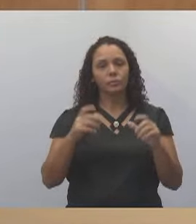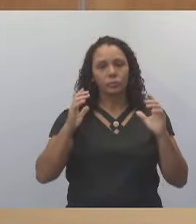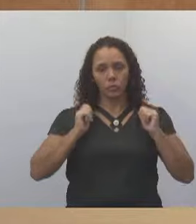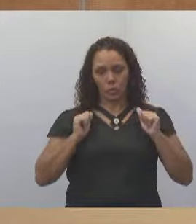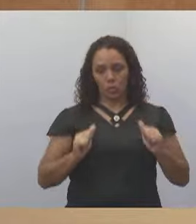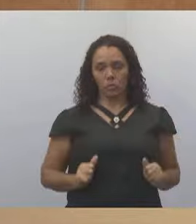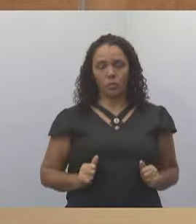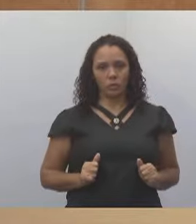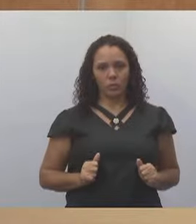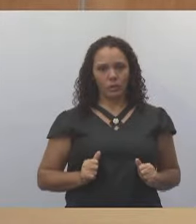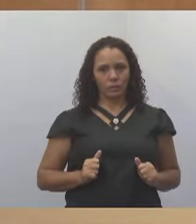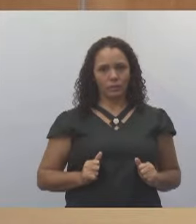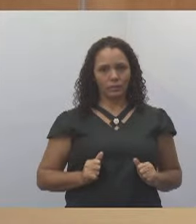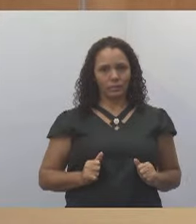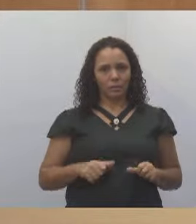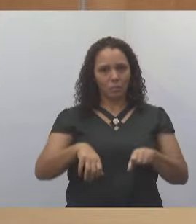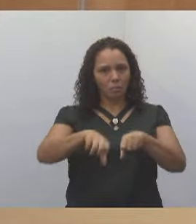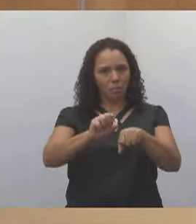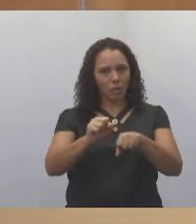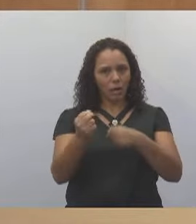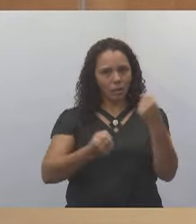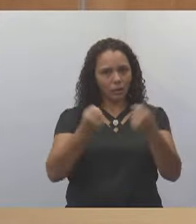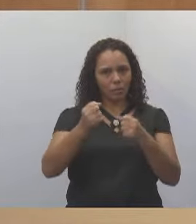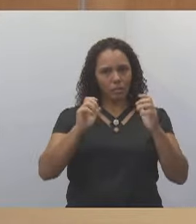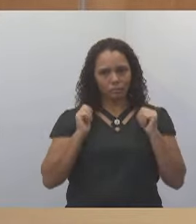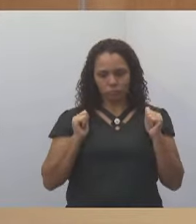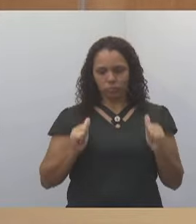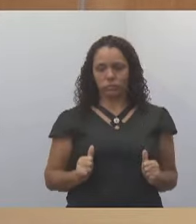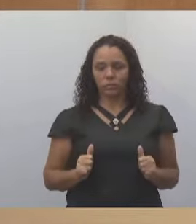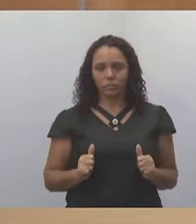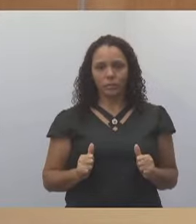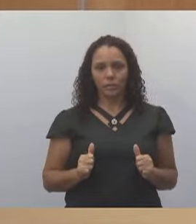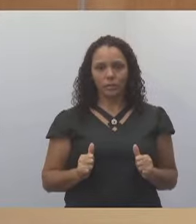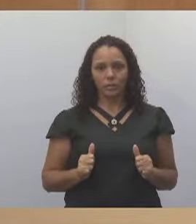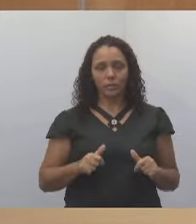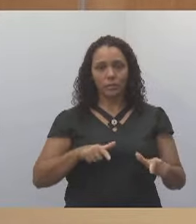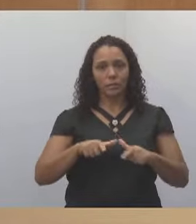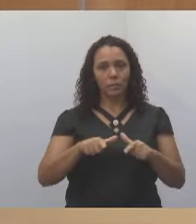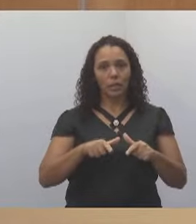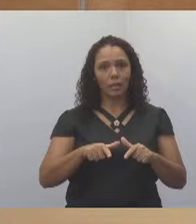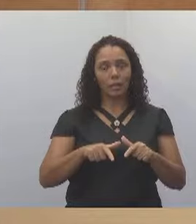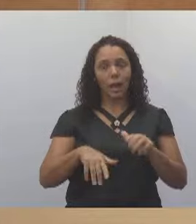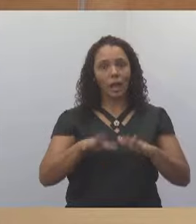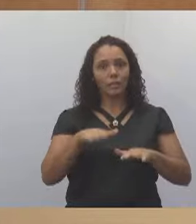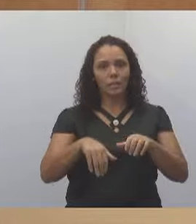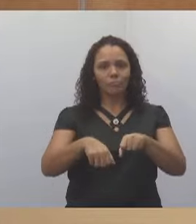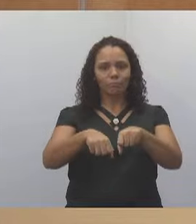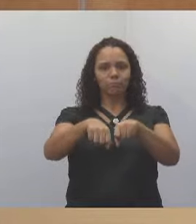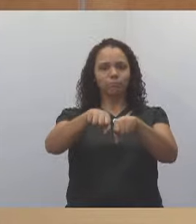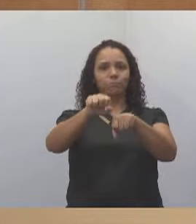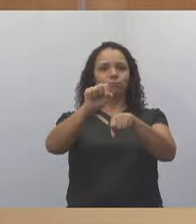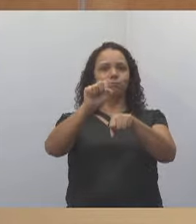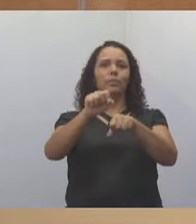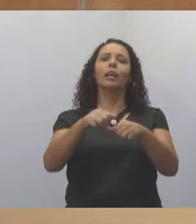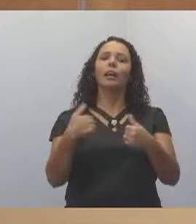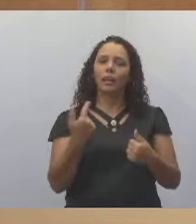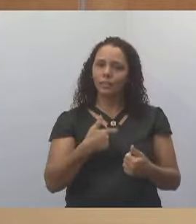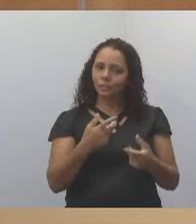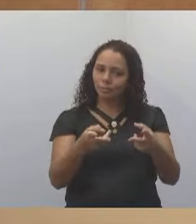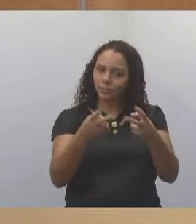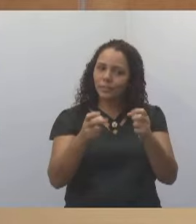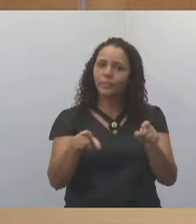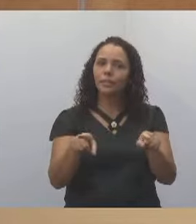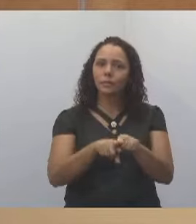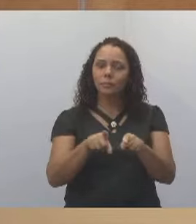eles estão trabalhando. Mas a gente vê também o motoboy que está entregando, empinando sua moto, né? Muitas vezes a